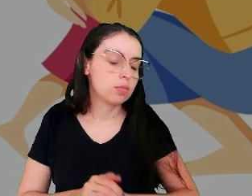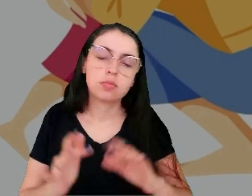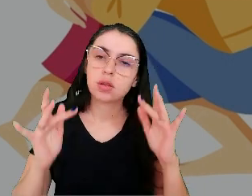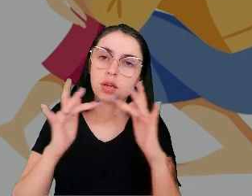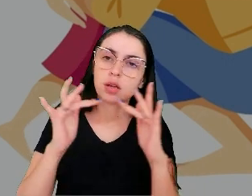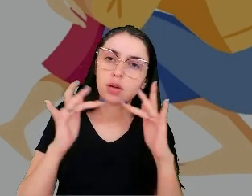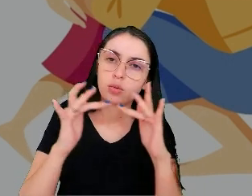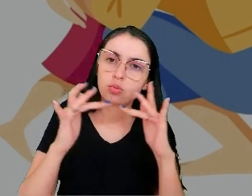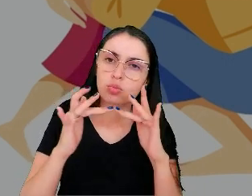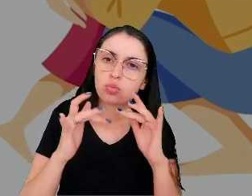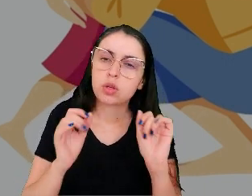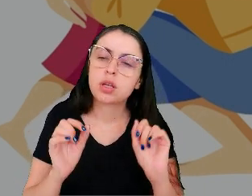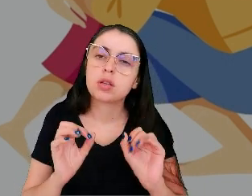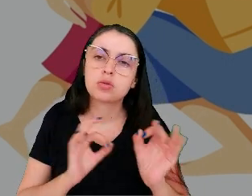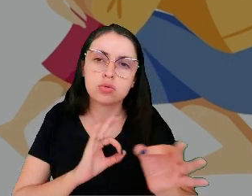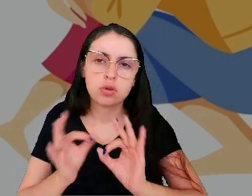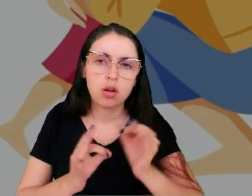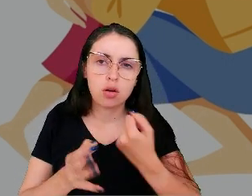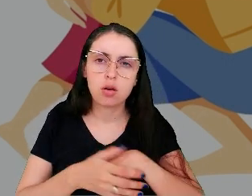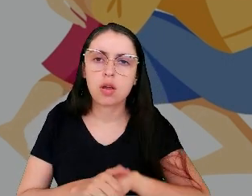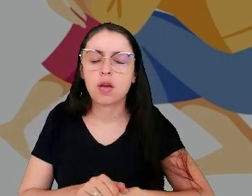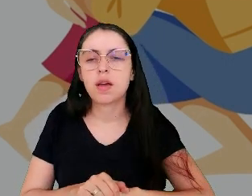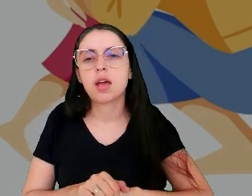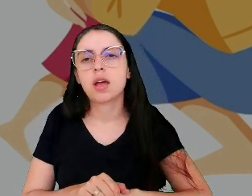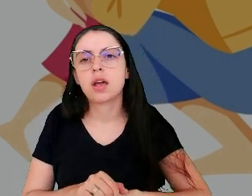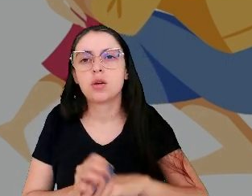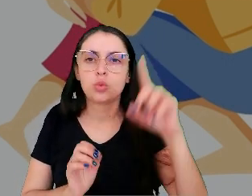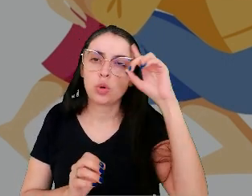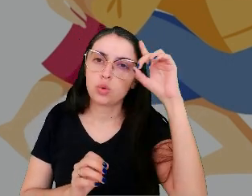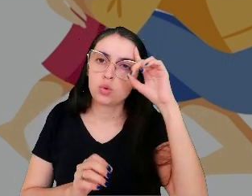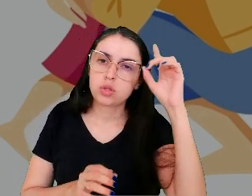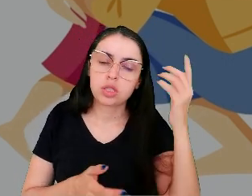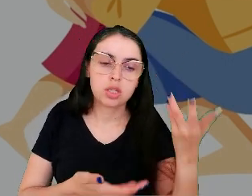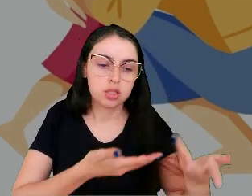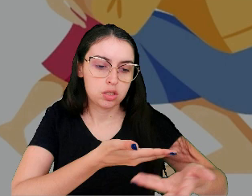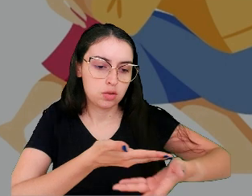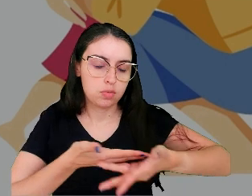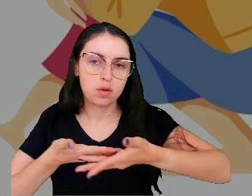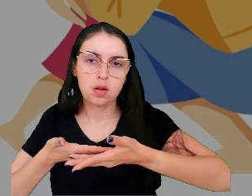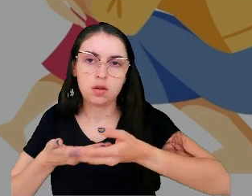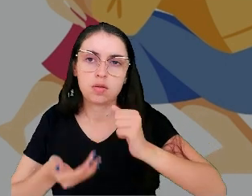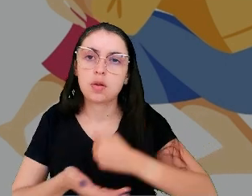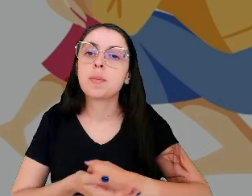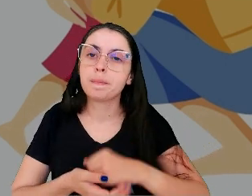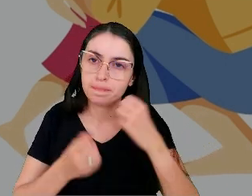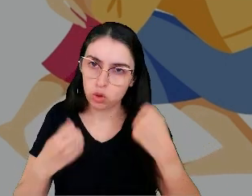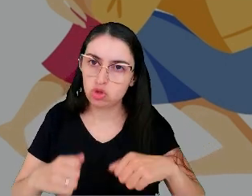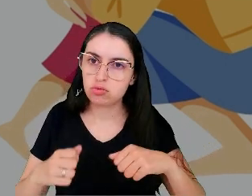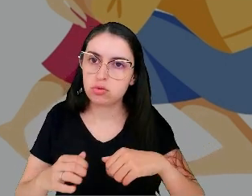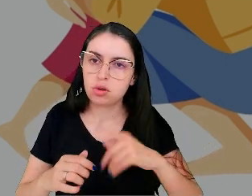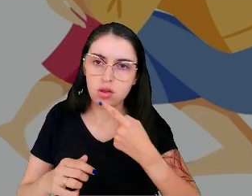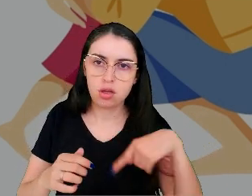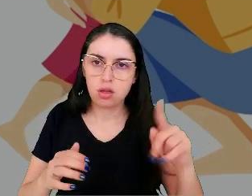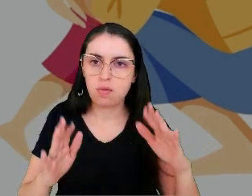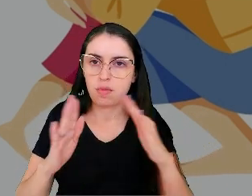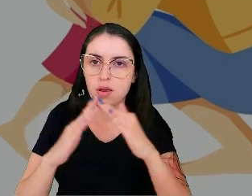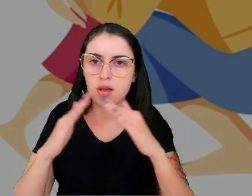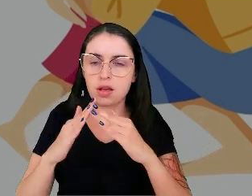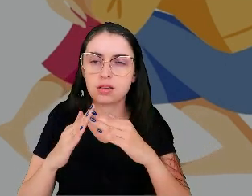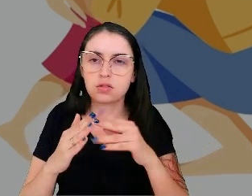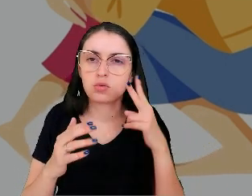primeiro contato, mas esse foi no dia que ela que ele estava recebendo alta, então ele já está com um